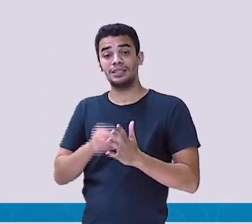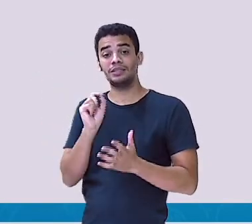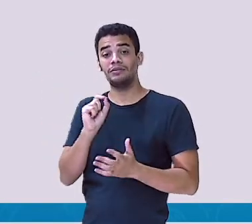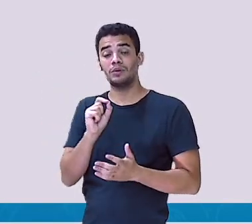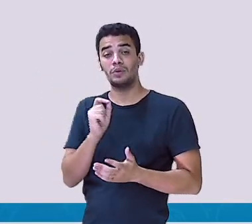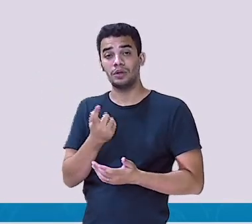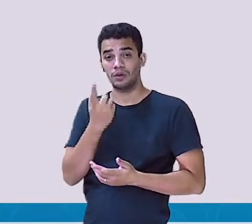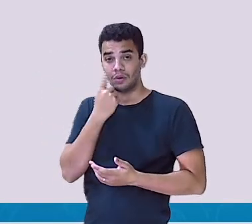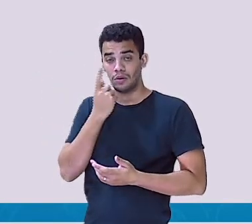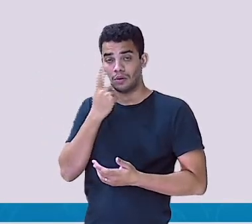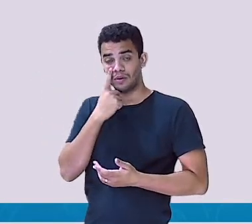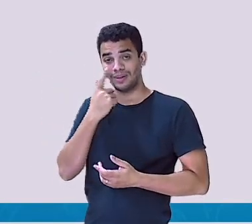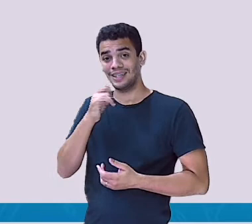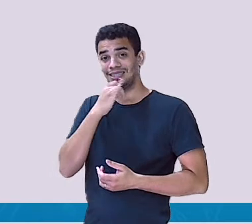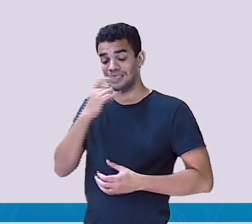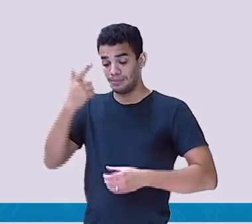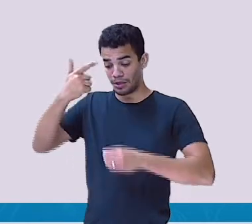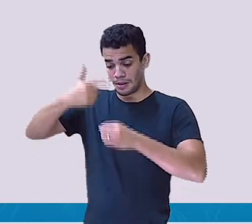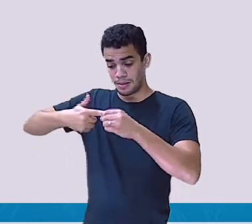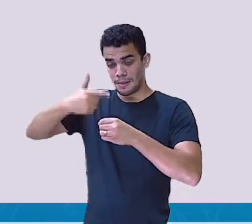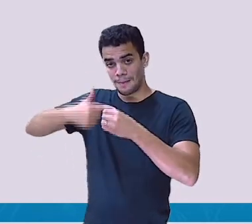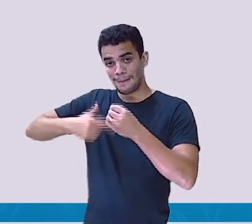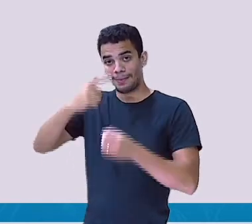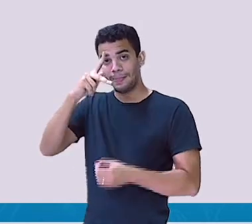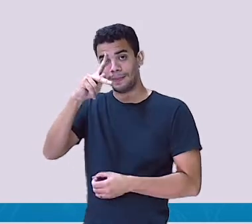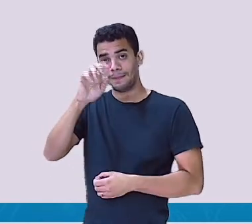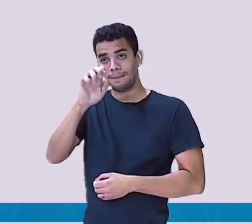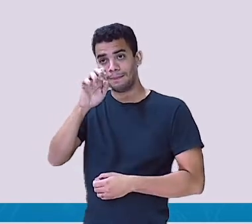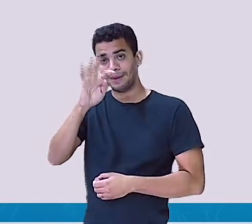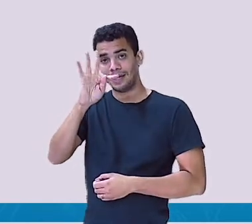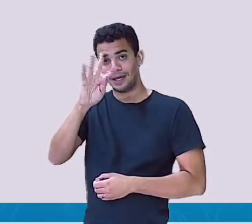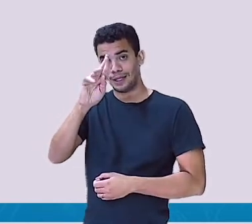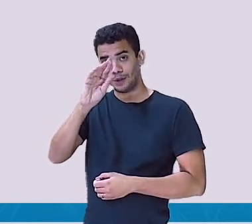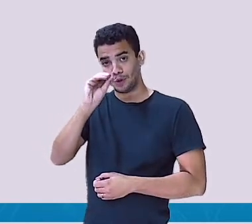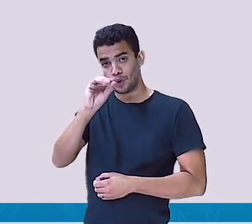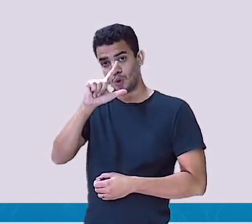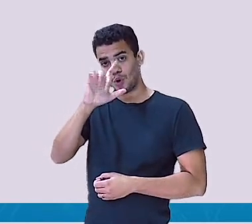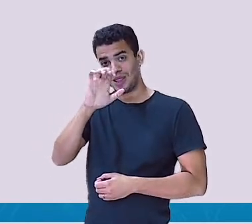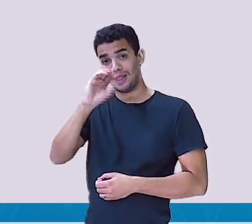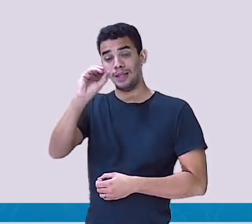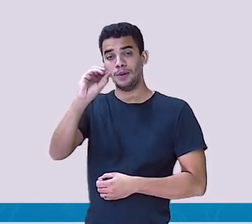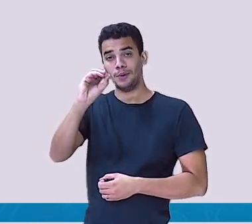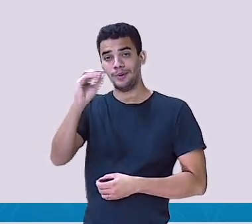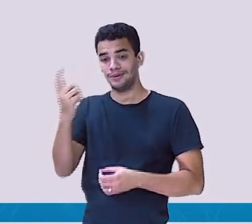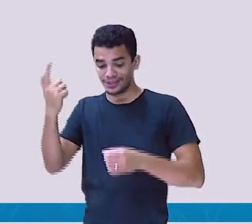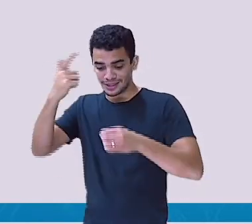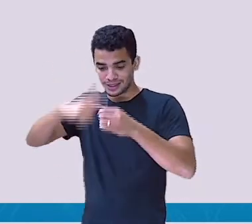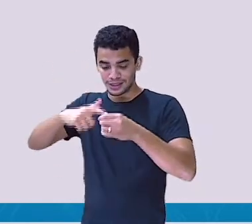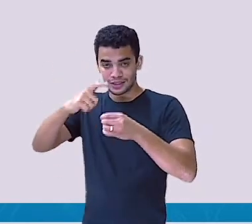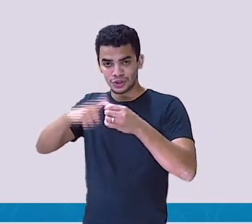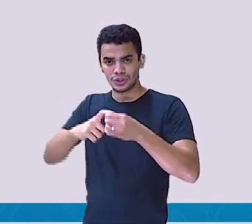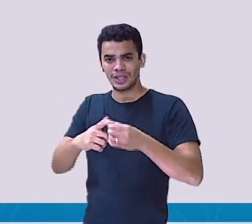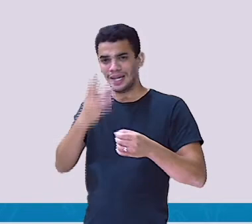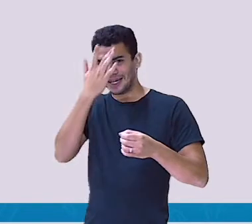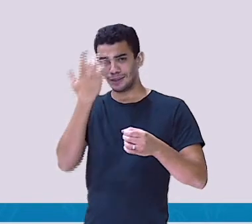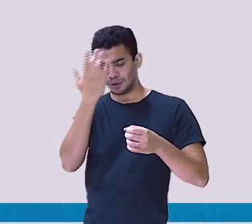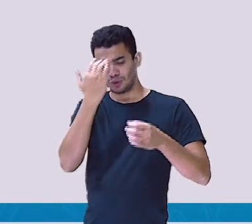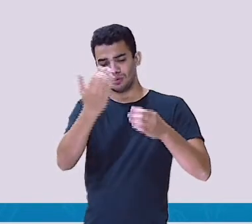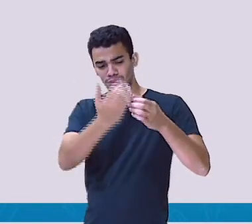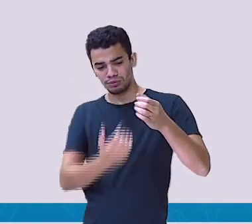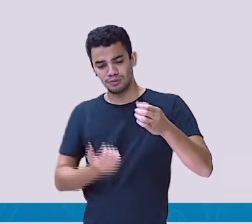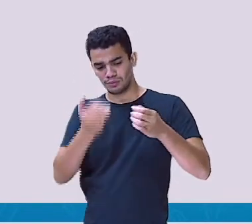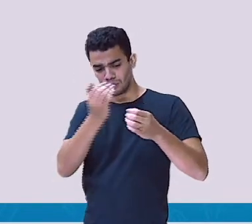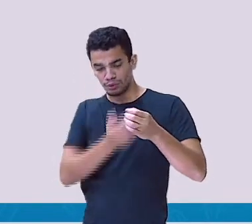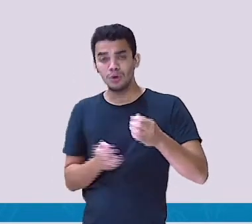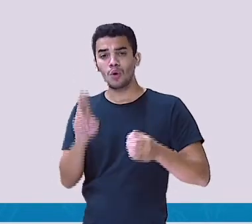é um grande exemplo de um recurso natural não renovável. É uma grande fonte de energia do mundo, né?